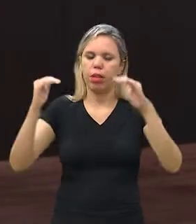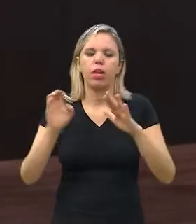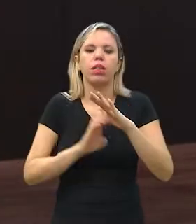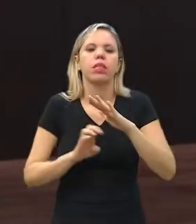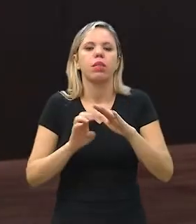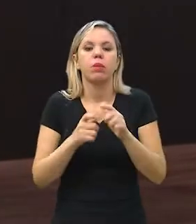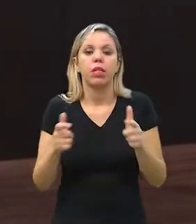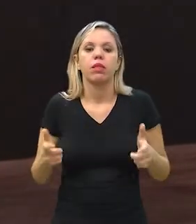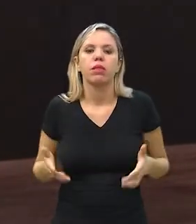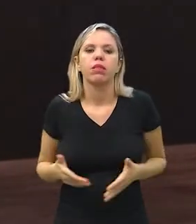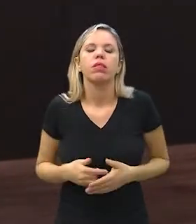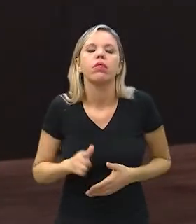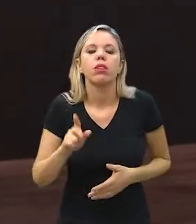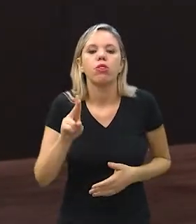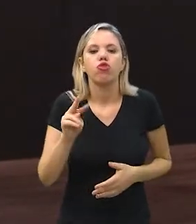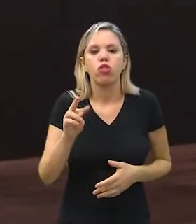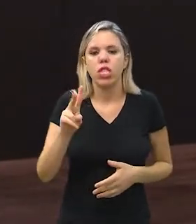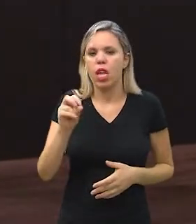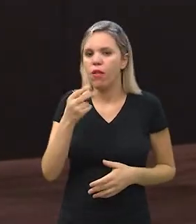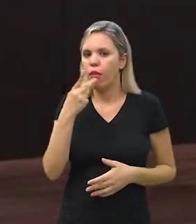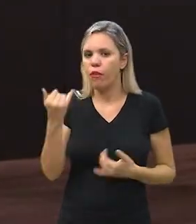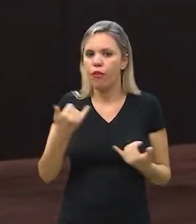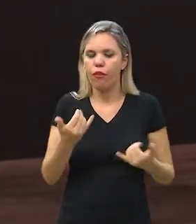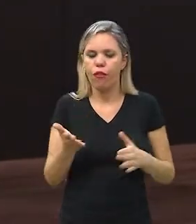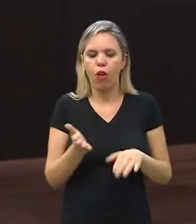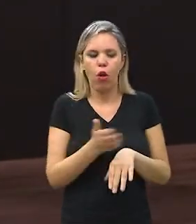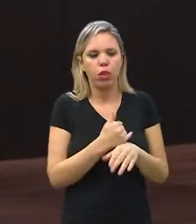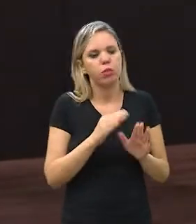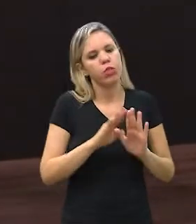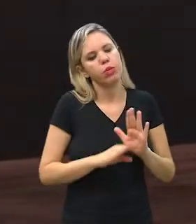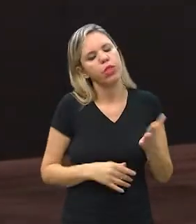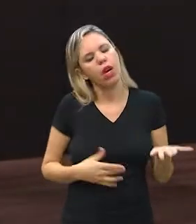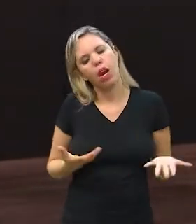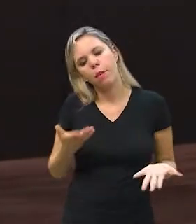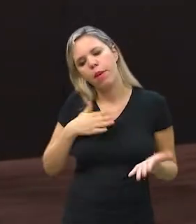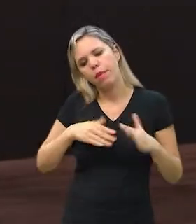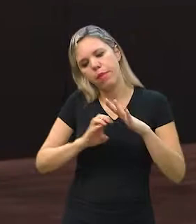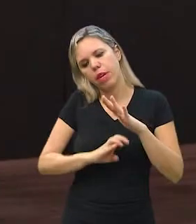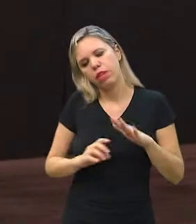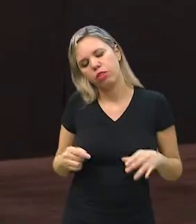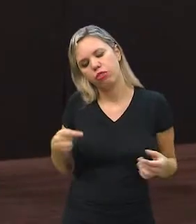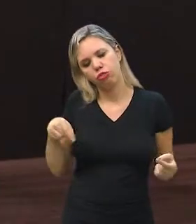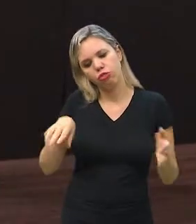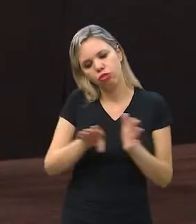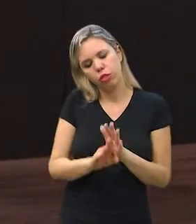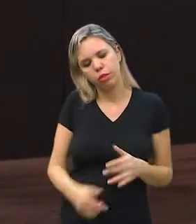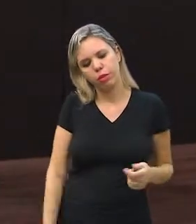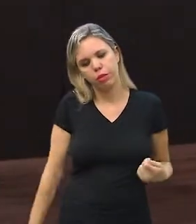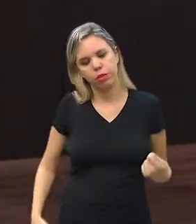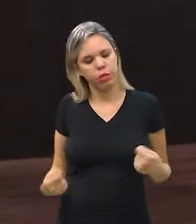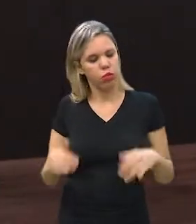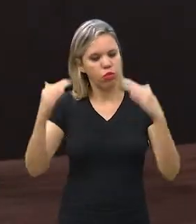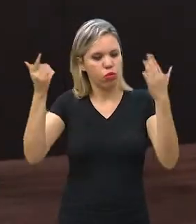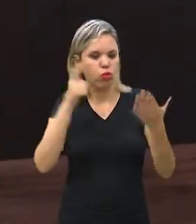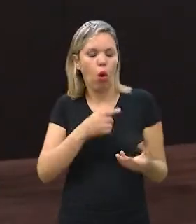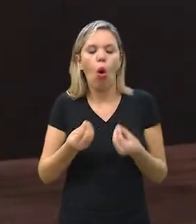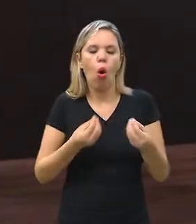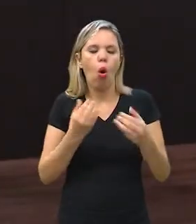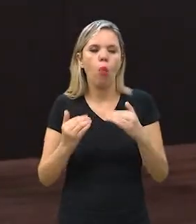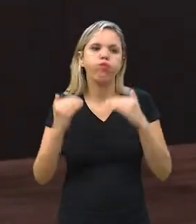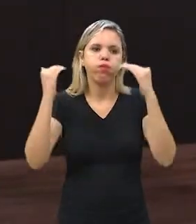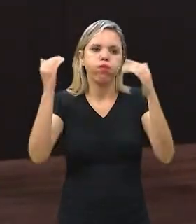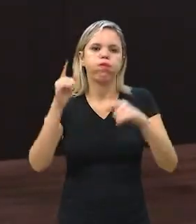né? O Gustavo até falou, olha, eu queria, minha empresa chegou num ponto em que eu precisava crescer e não